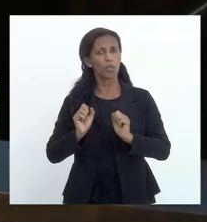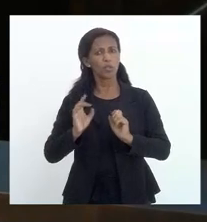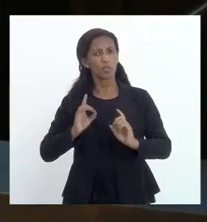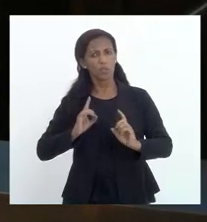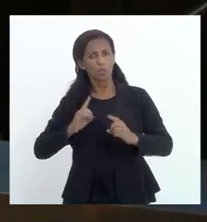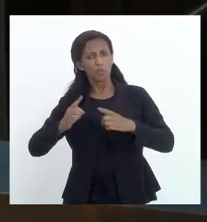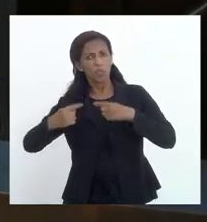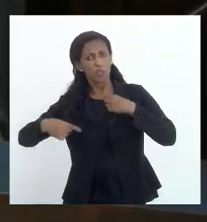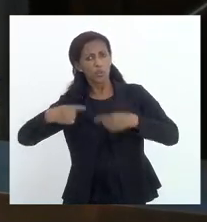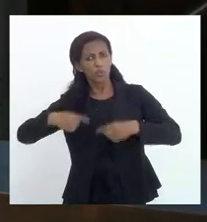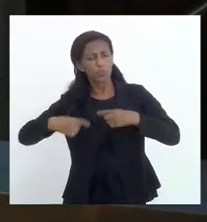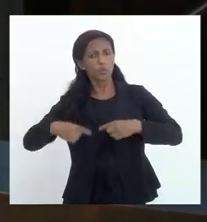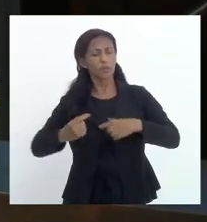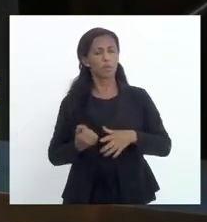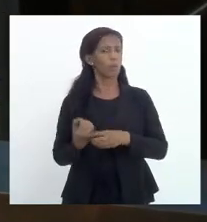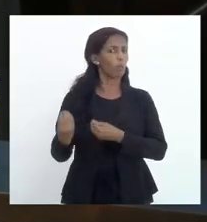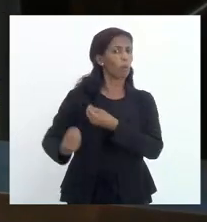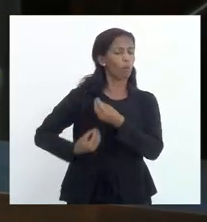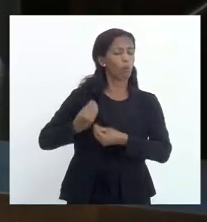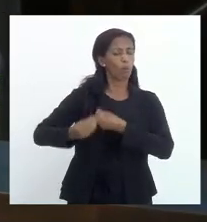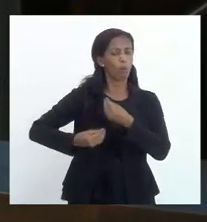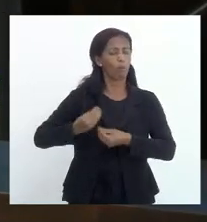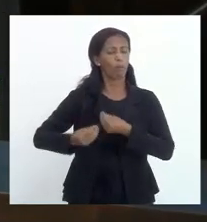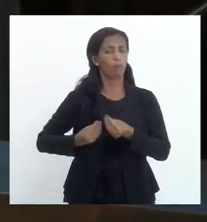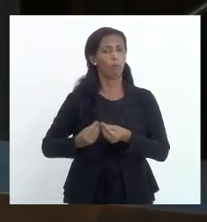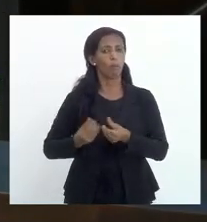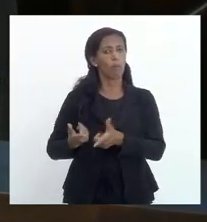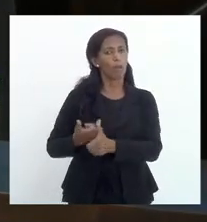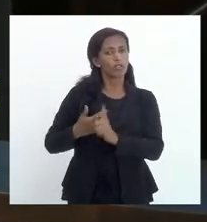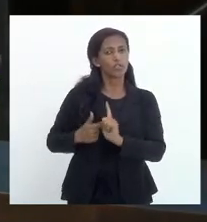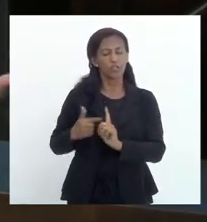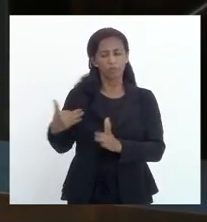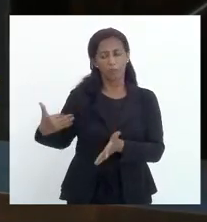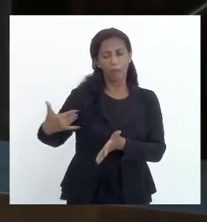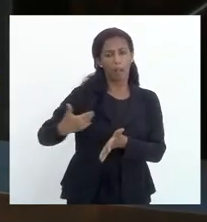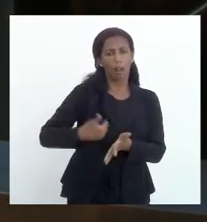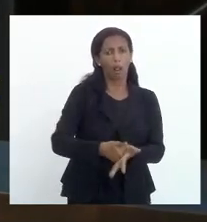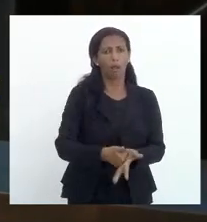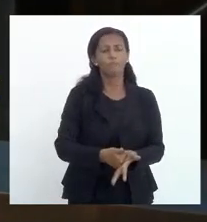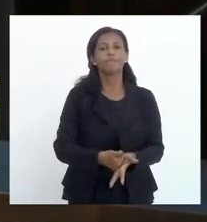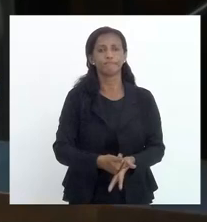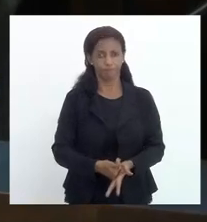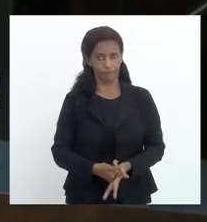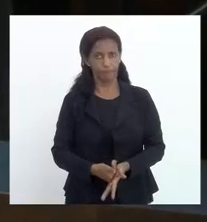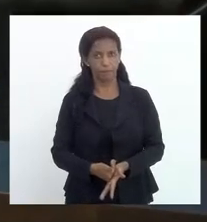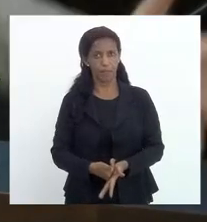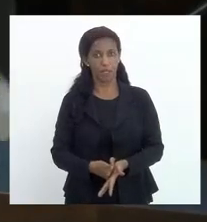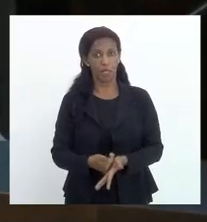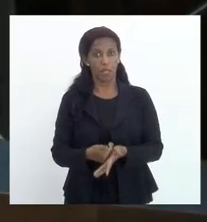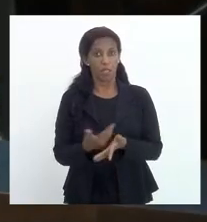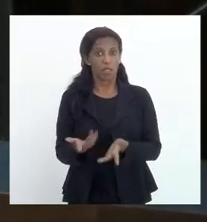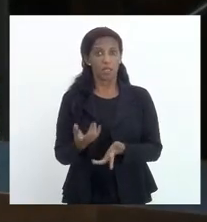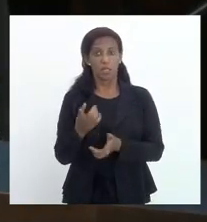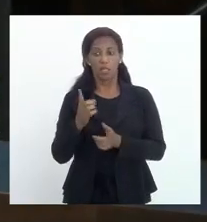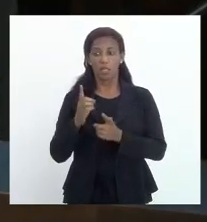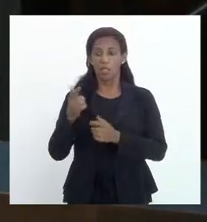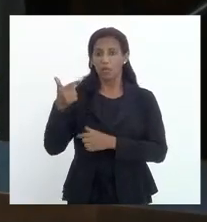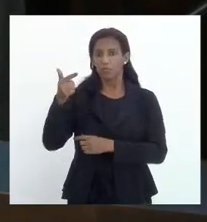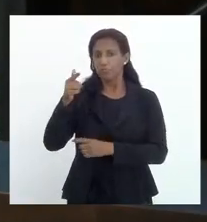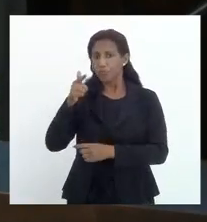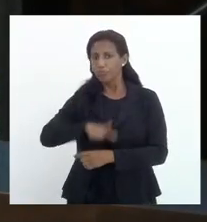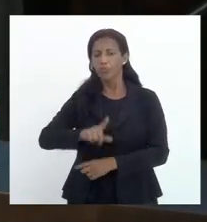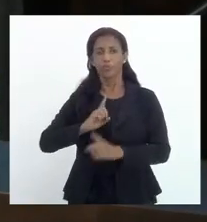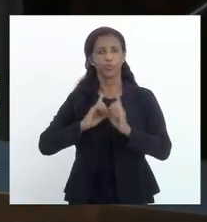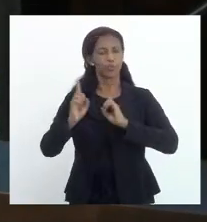sobre... Como a dívida chegou a esse ponto, se rediscutir tudo isso,